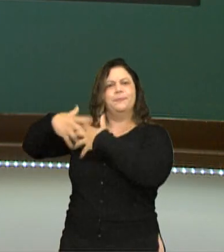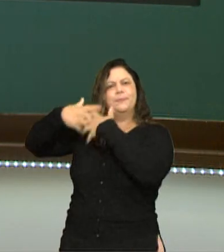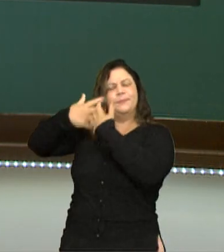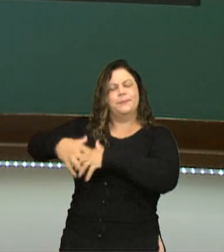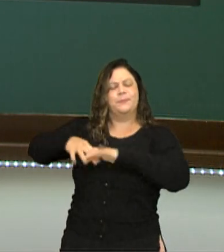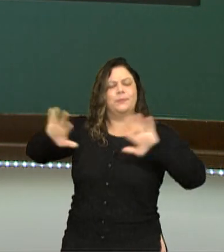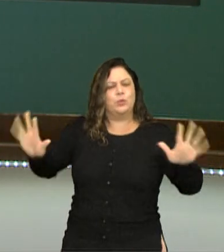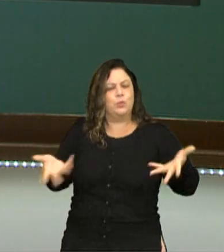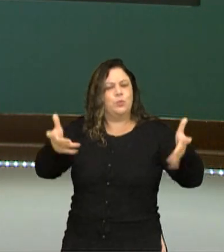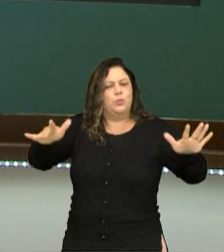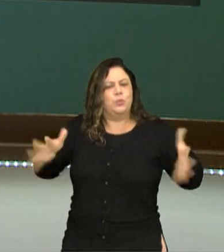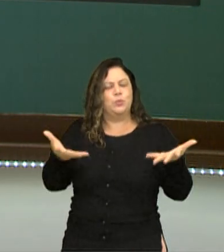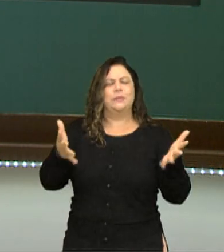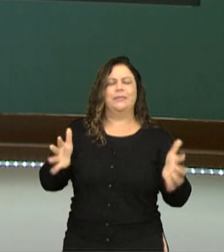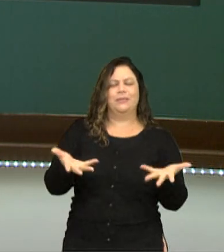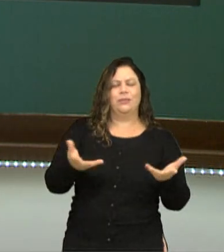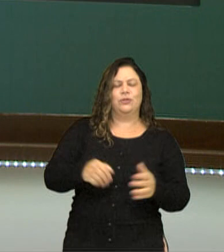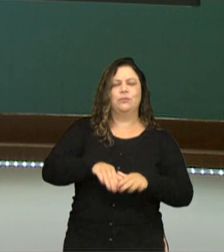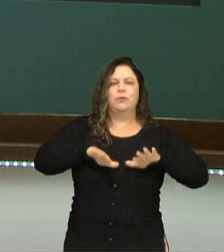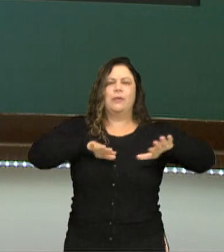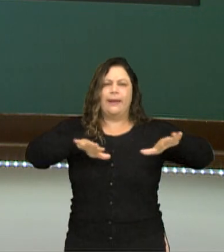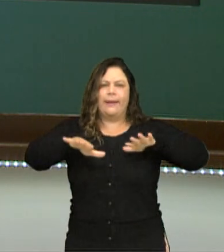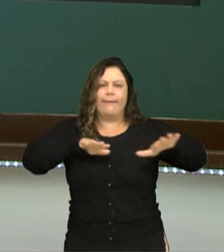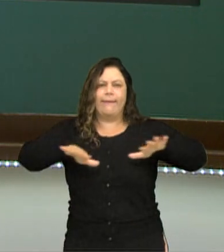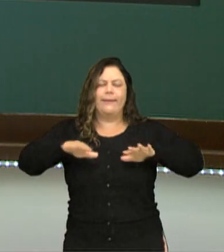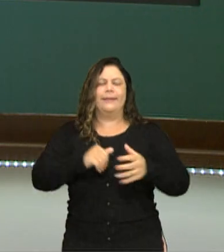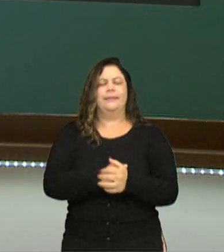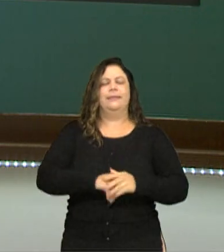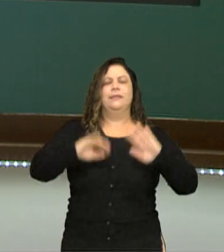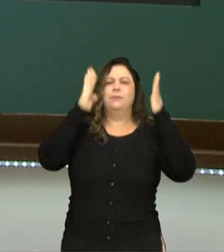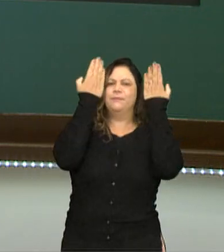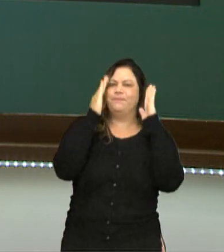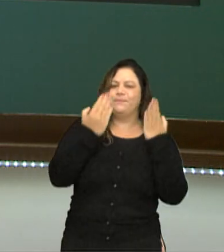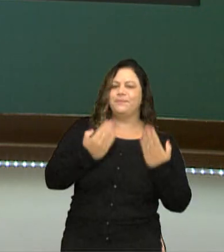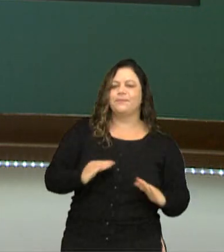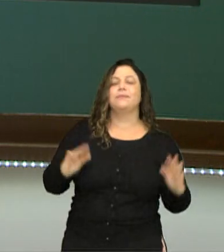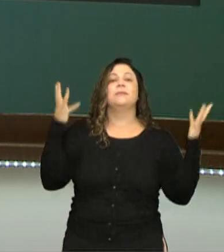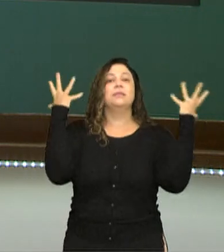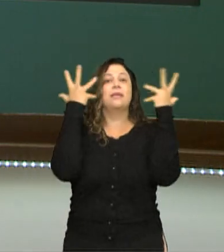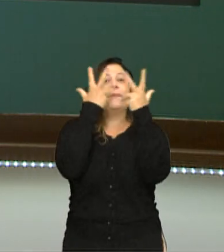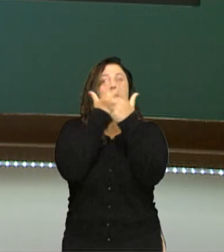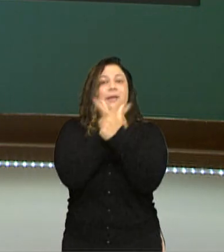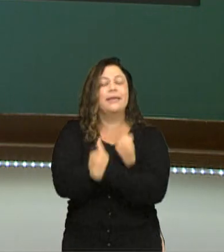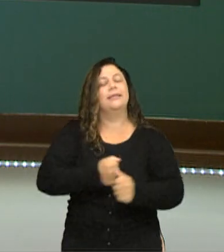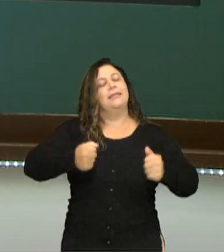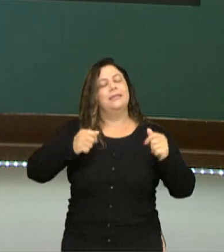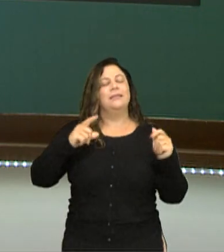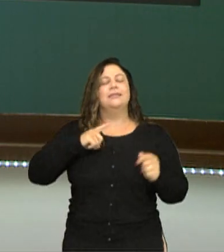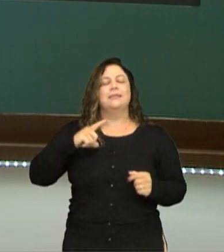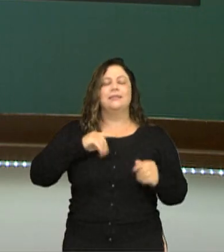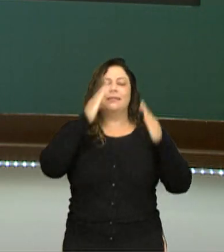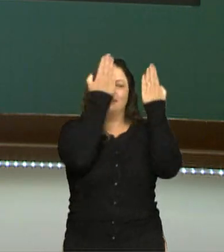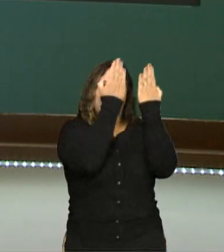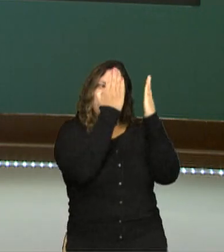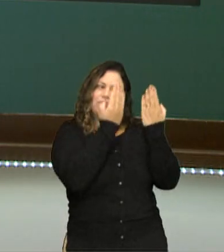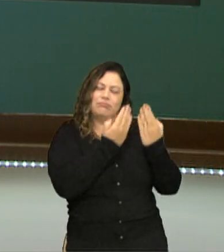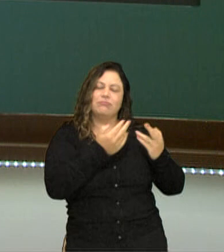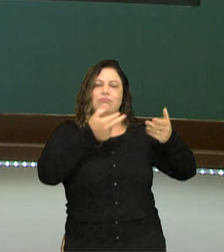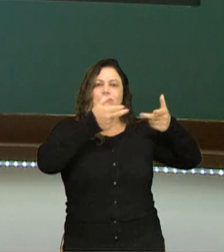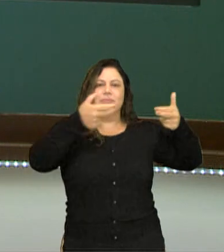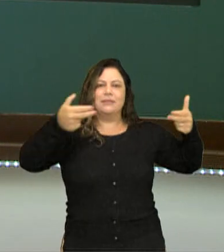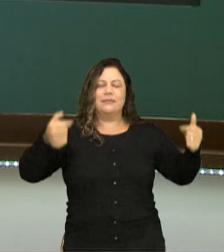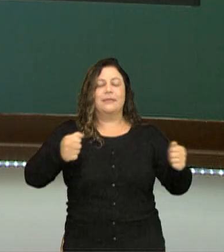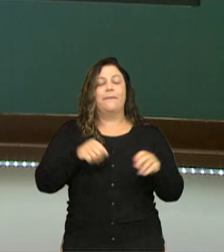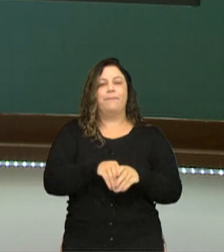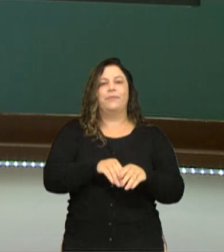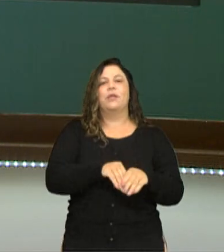a harmonia, Então, está ali presente esse ritmo, essa harmonia, essa beleza que tem toda essa simetria, Essa questão do